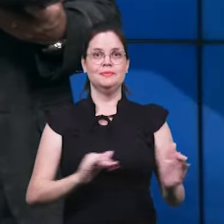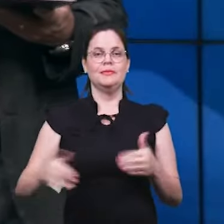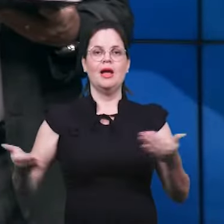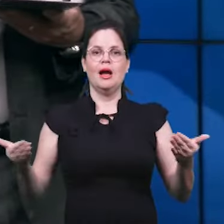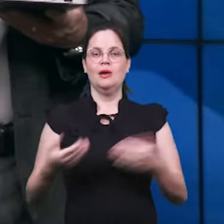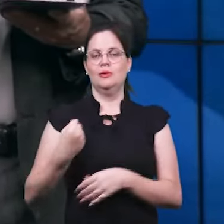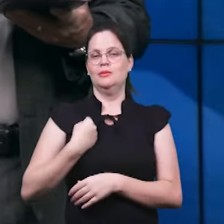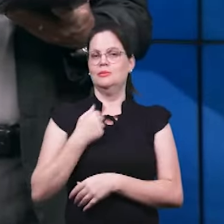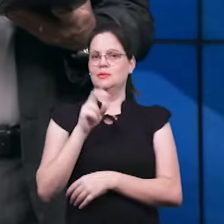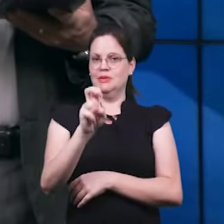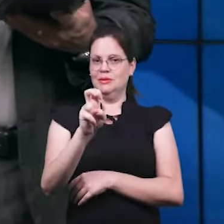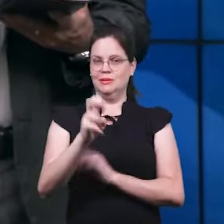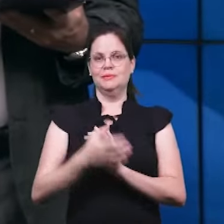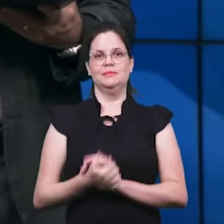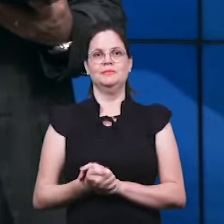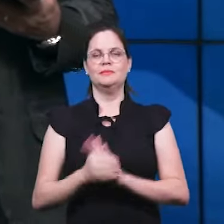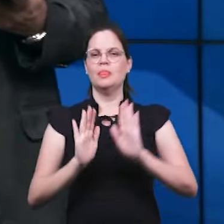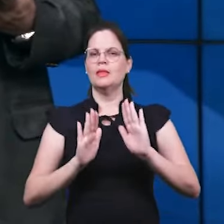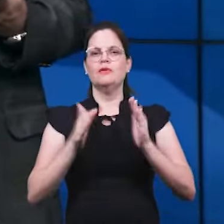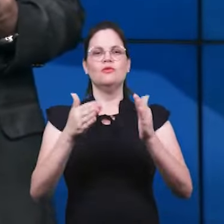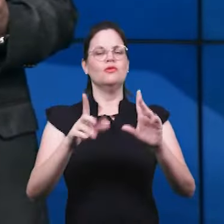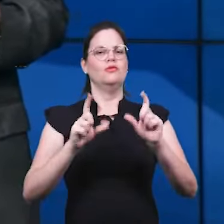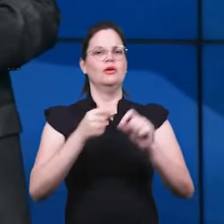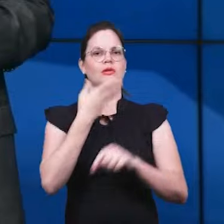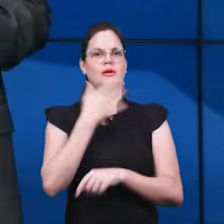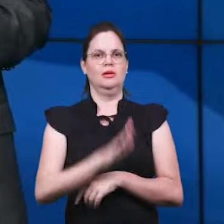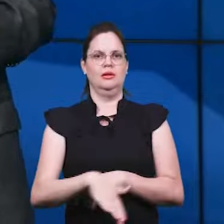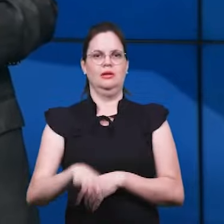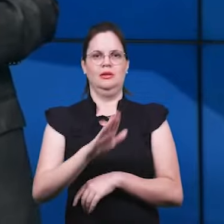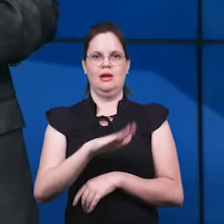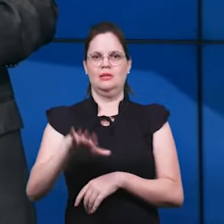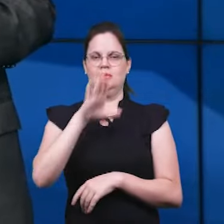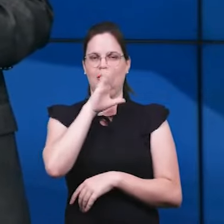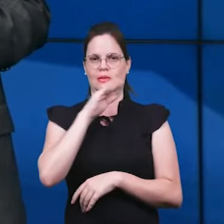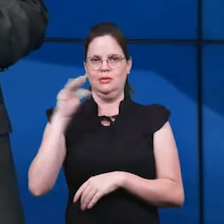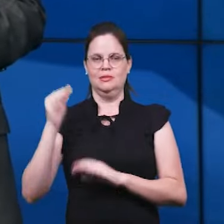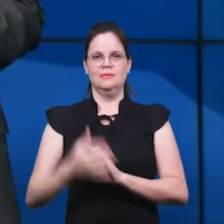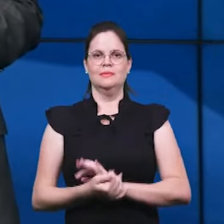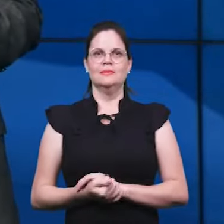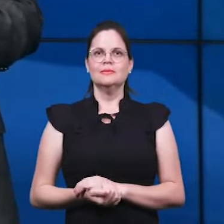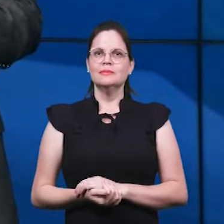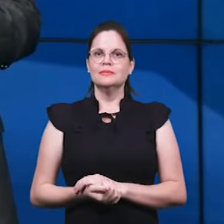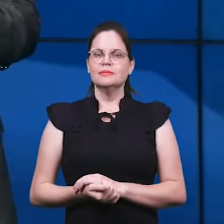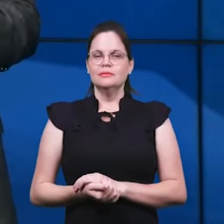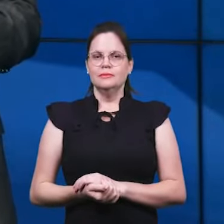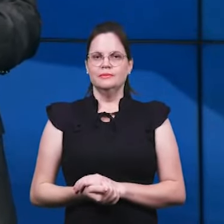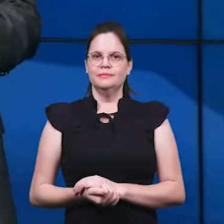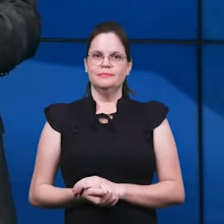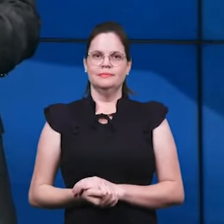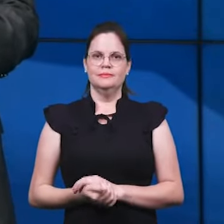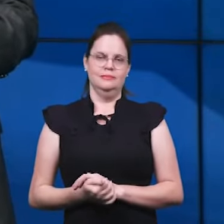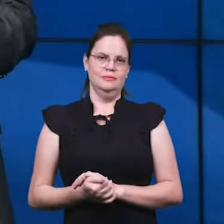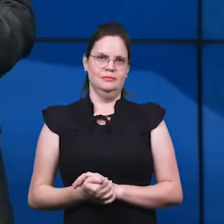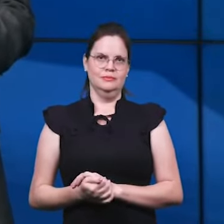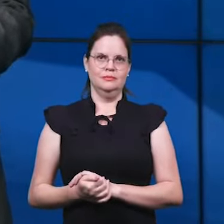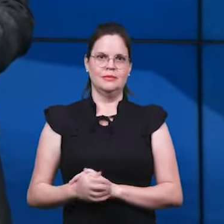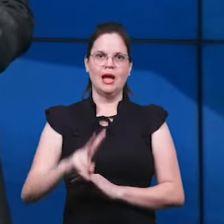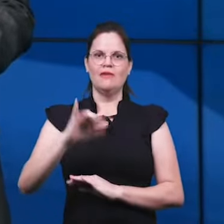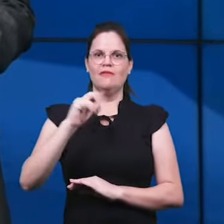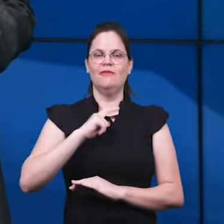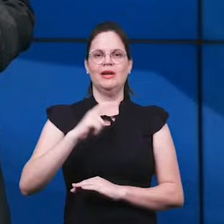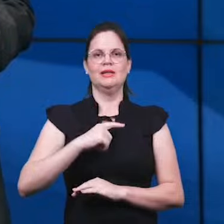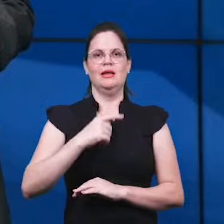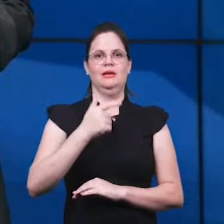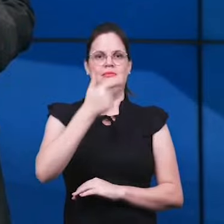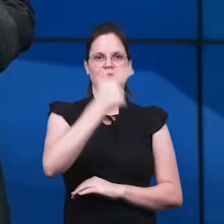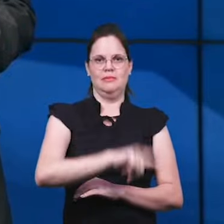bem, irmãos, agora a nossa quinta pergunta, ela é destinada às crianças, intermediários e adolescentes. E essa pergunta, ela vai ser repetida